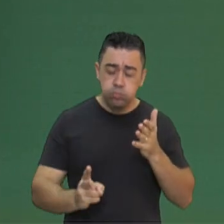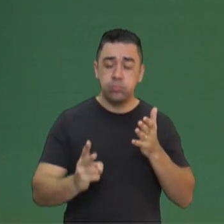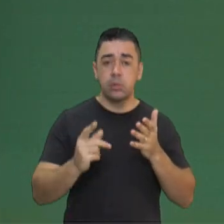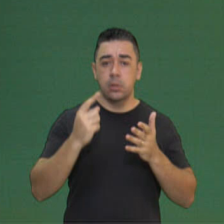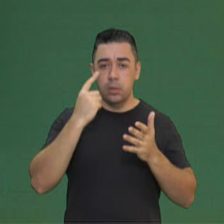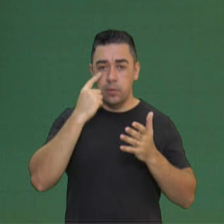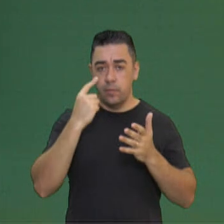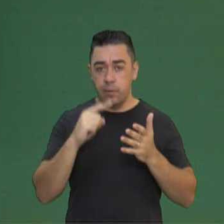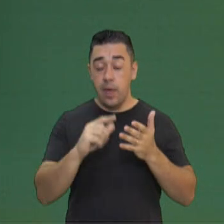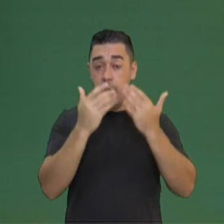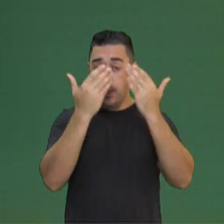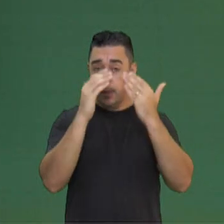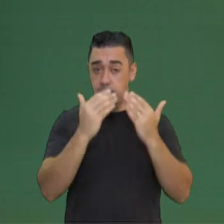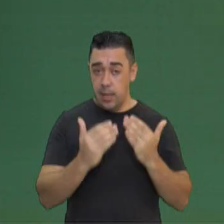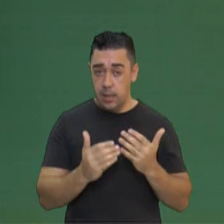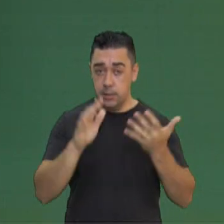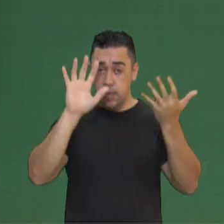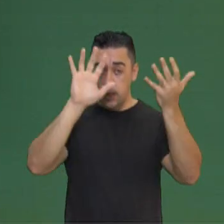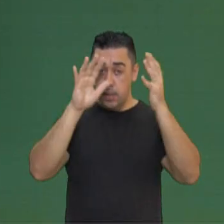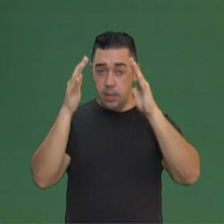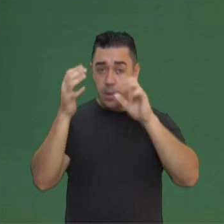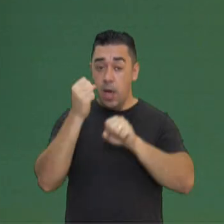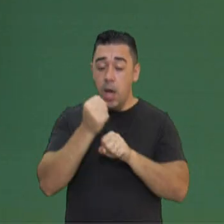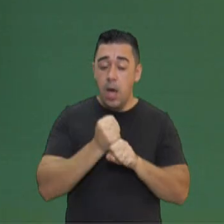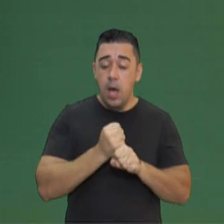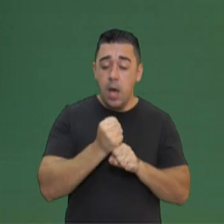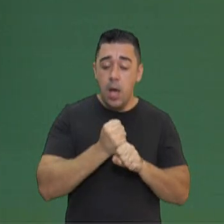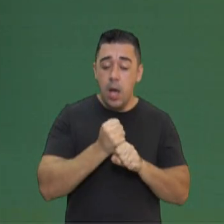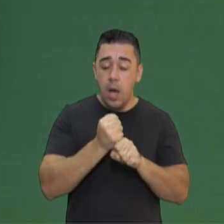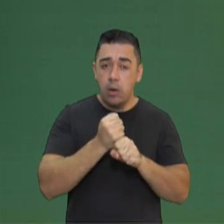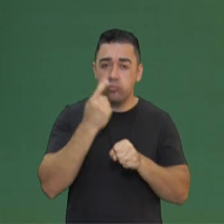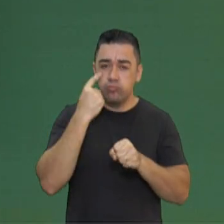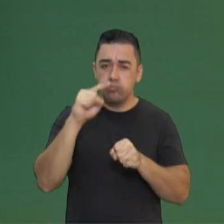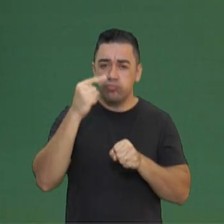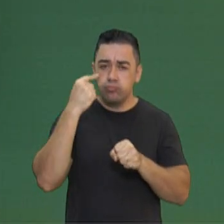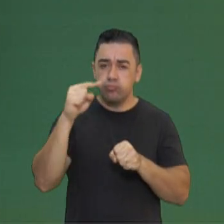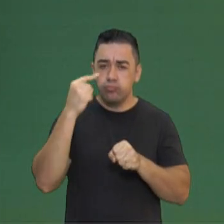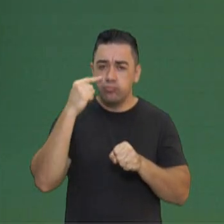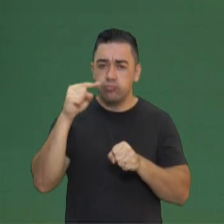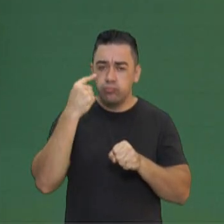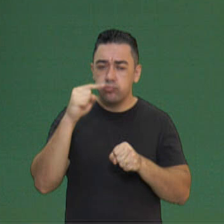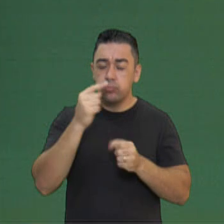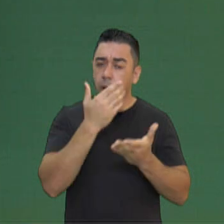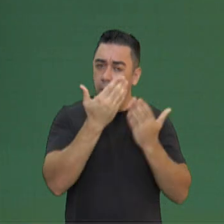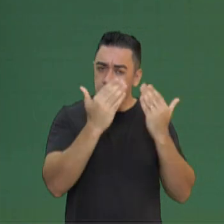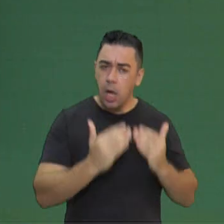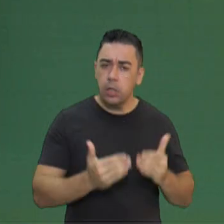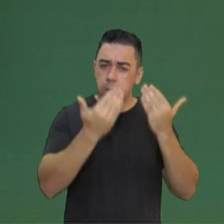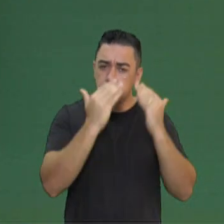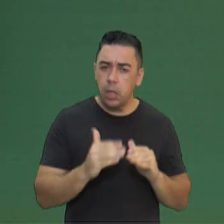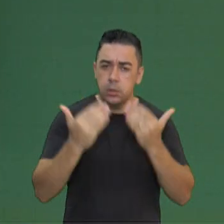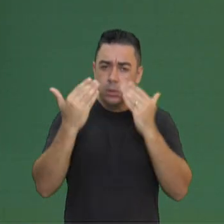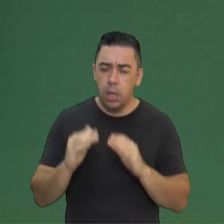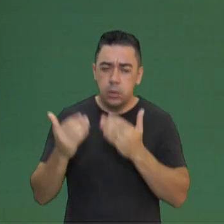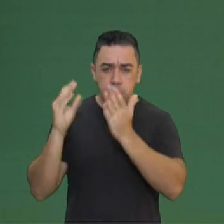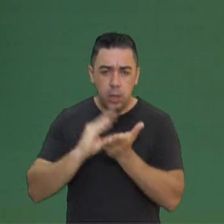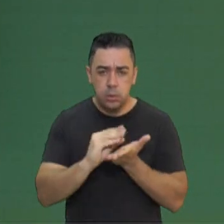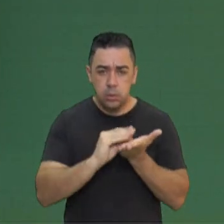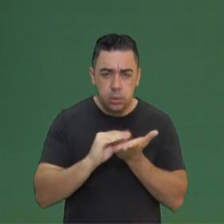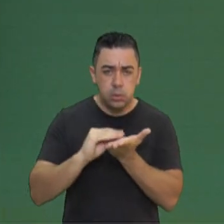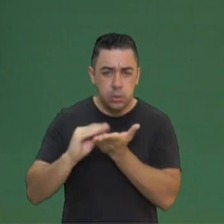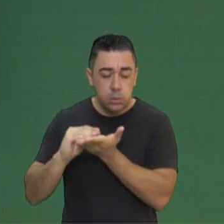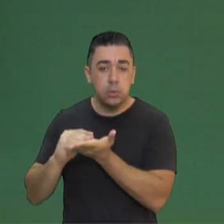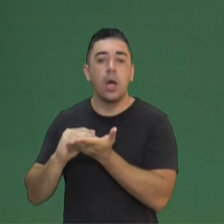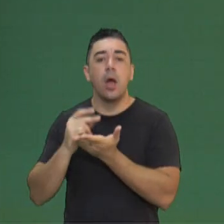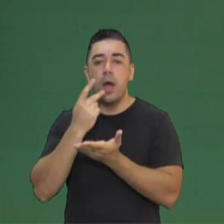o clima, são vários anos em que todo o tempo é analisado, é coletado, e aí sim a gente fala, né,